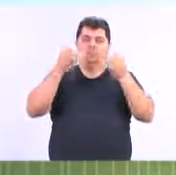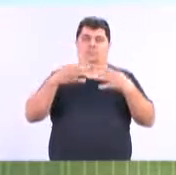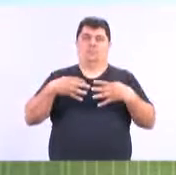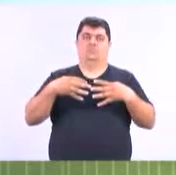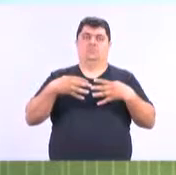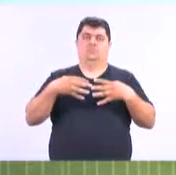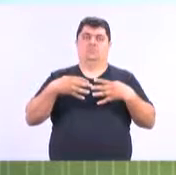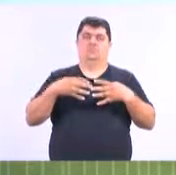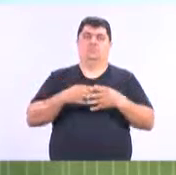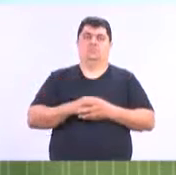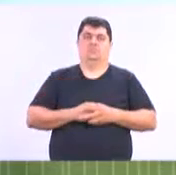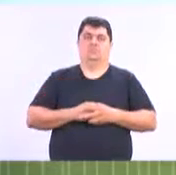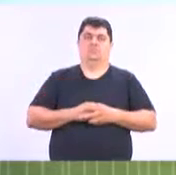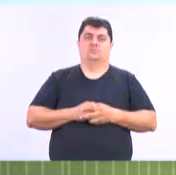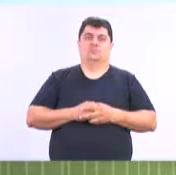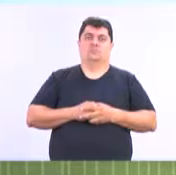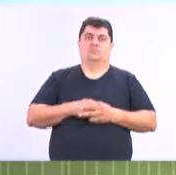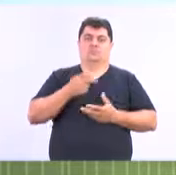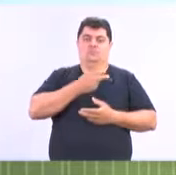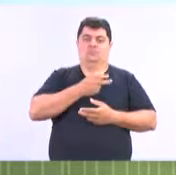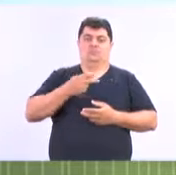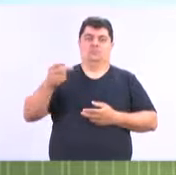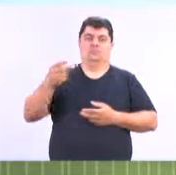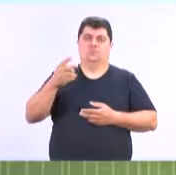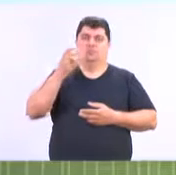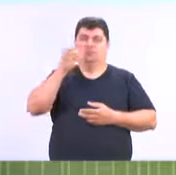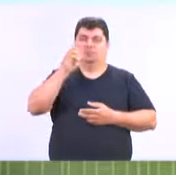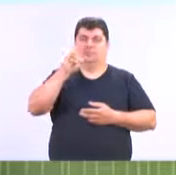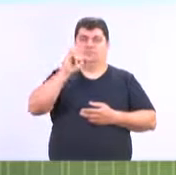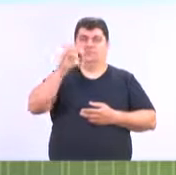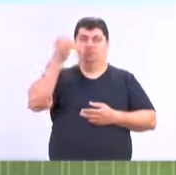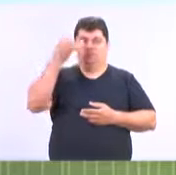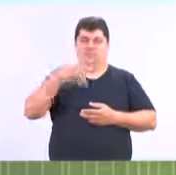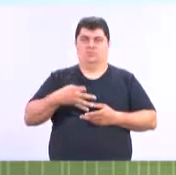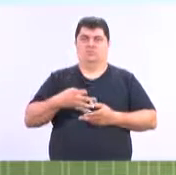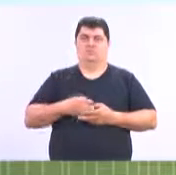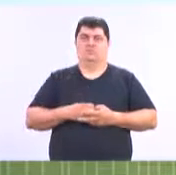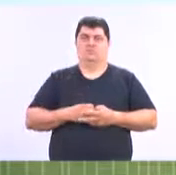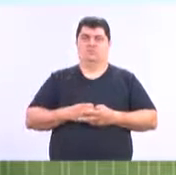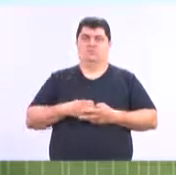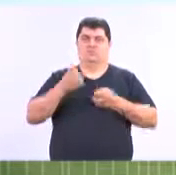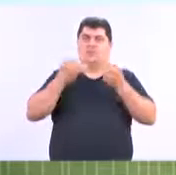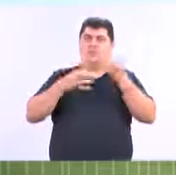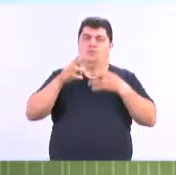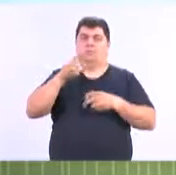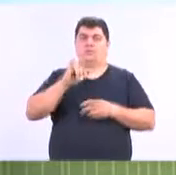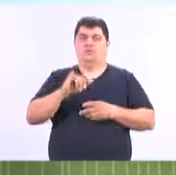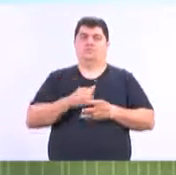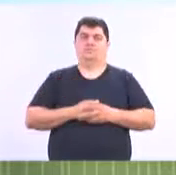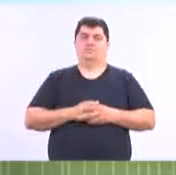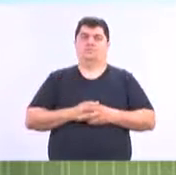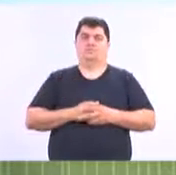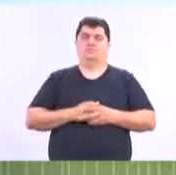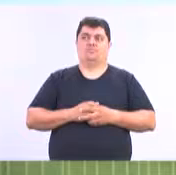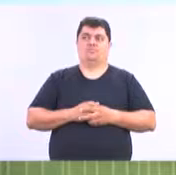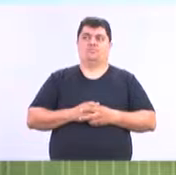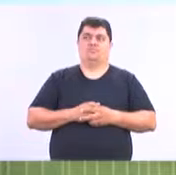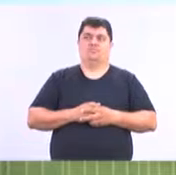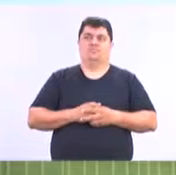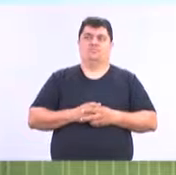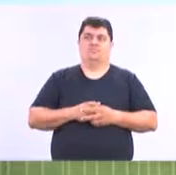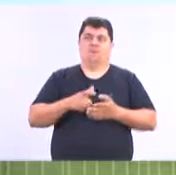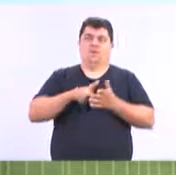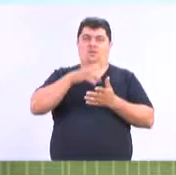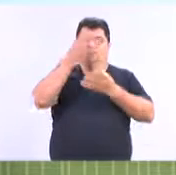atividade de 2 semanas, né? E aí a gente fala um pouquinho mais sobre isso. Só para antes